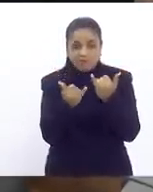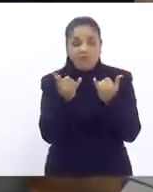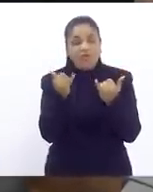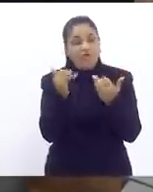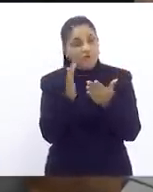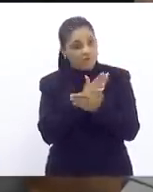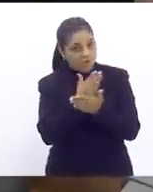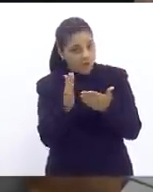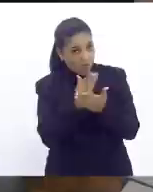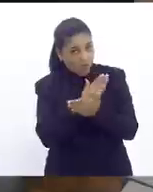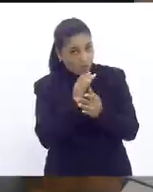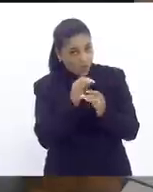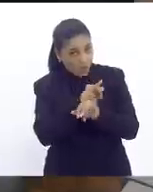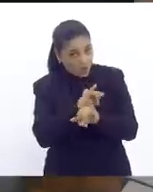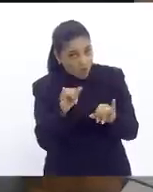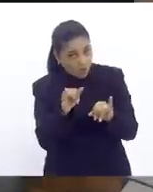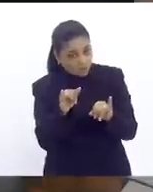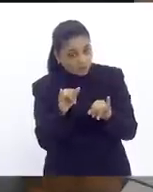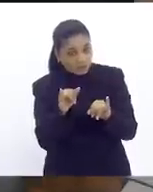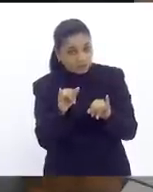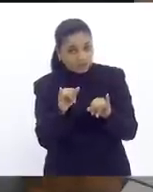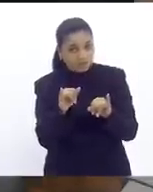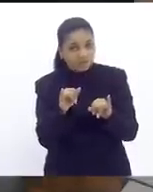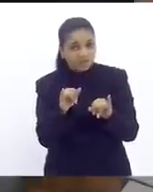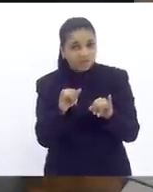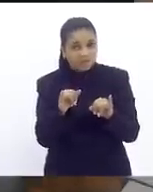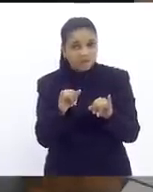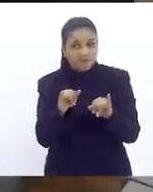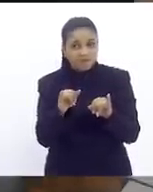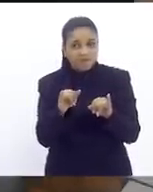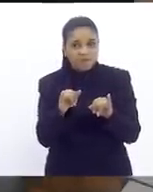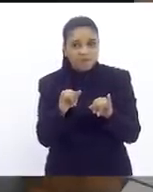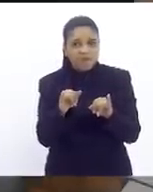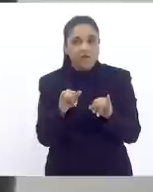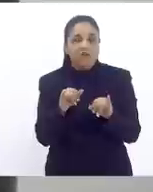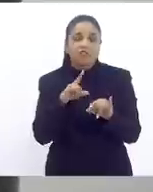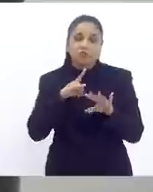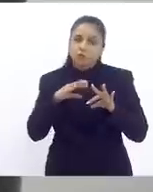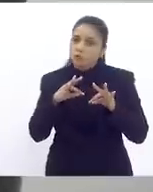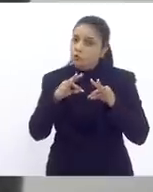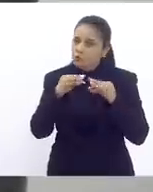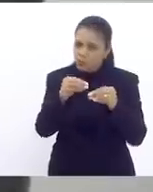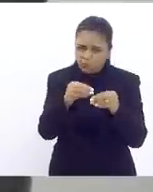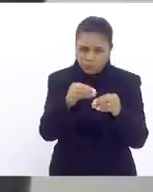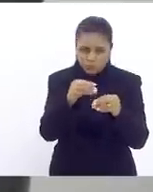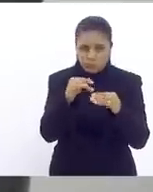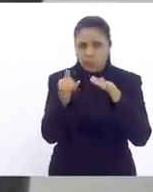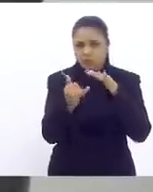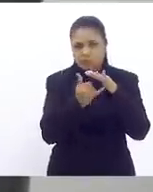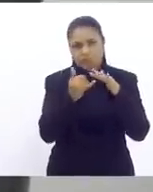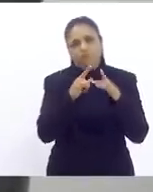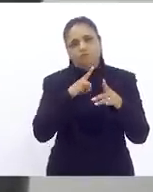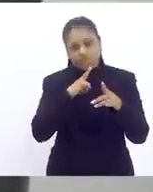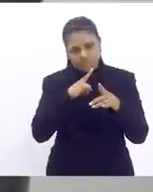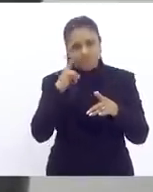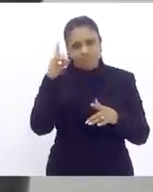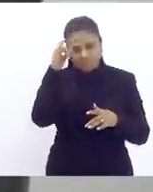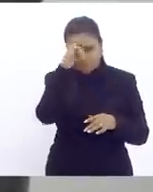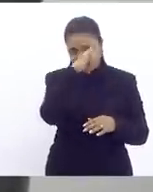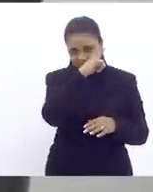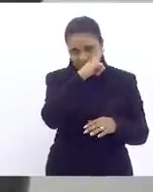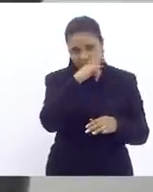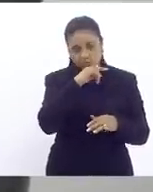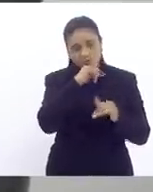mas isso Abarca todos os órgãos secretarias Tem algum tipo de dificuldade tá as informações